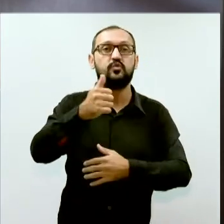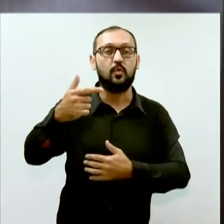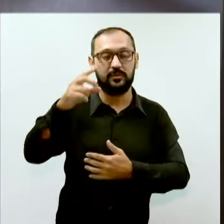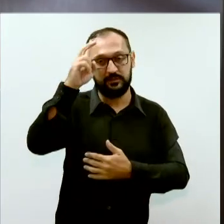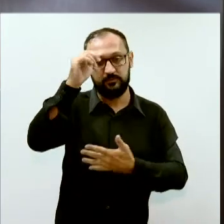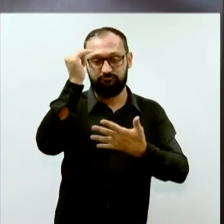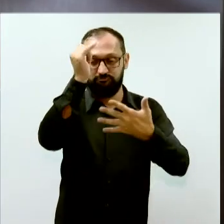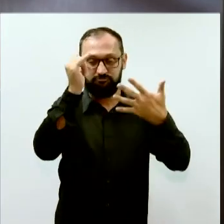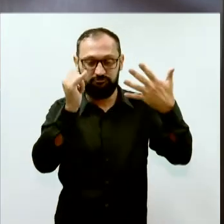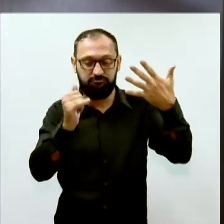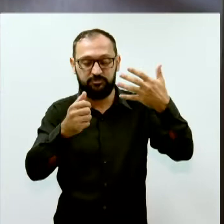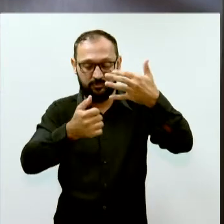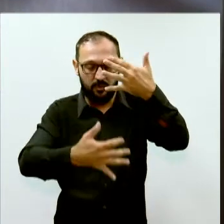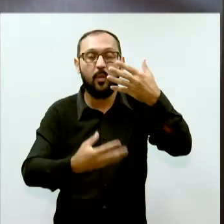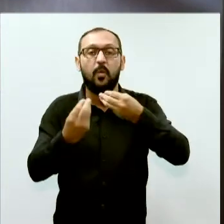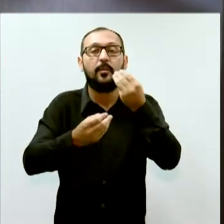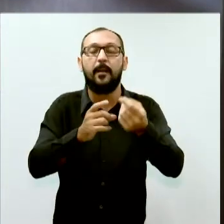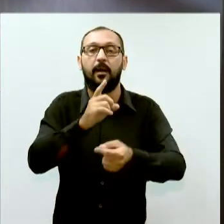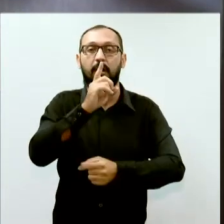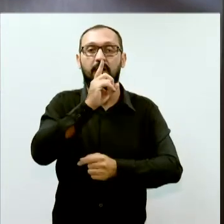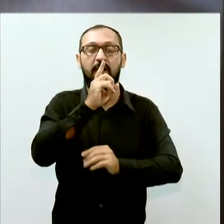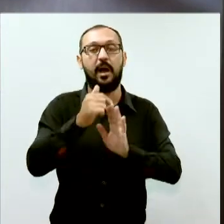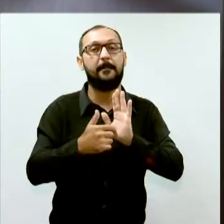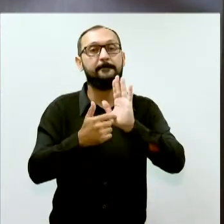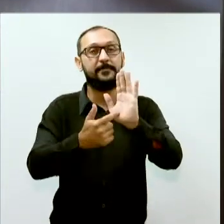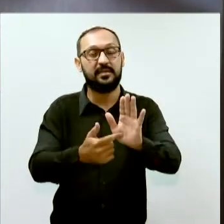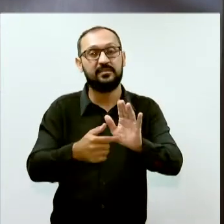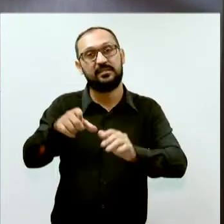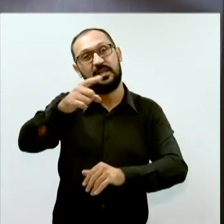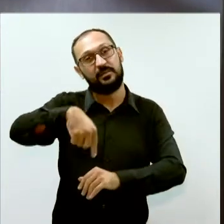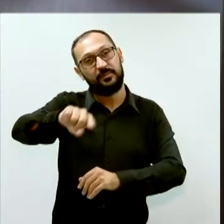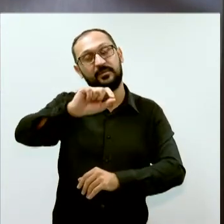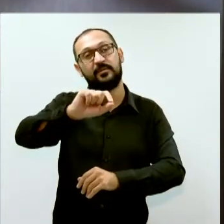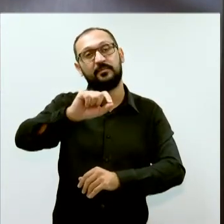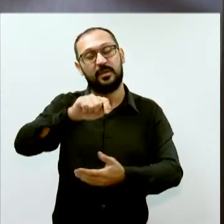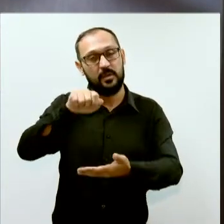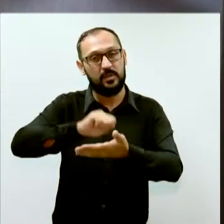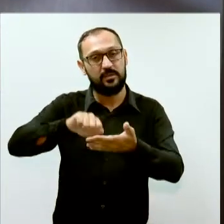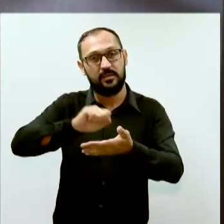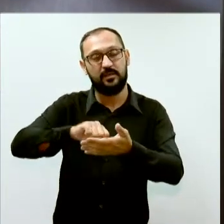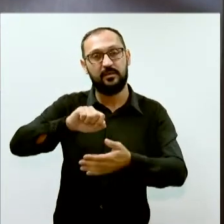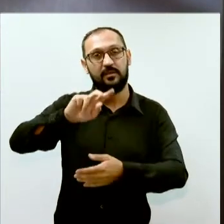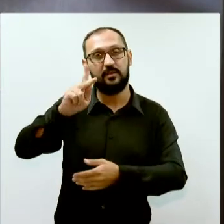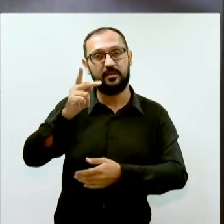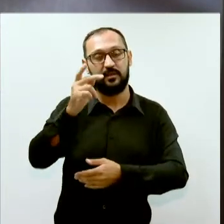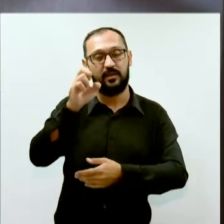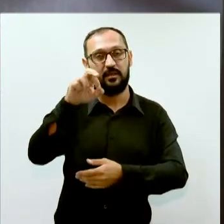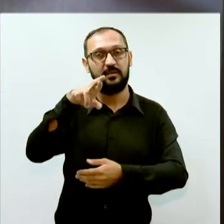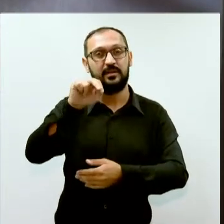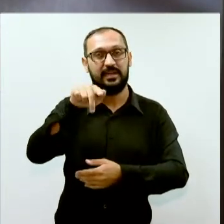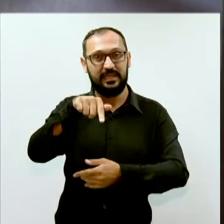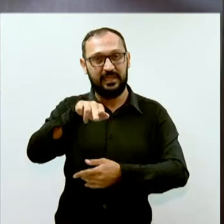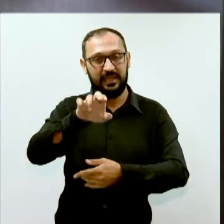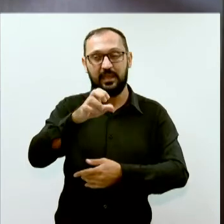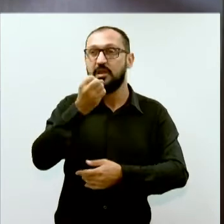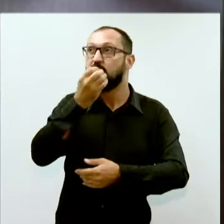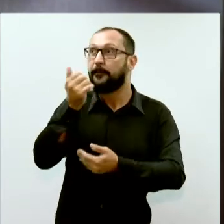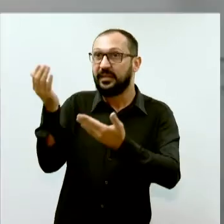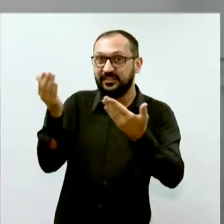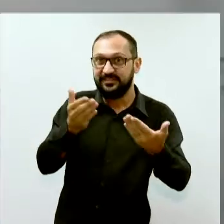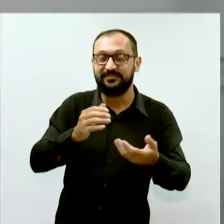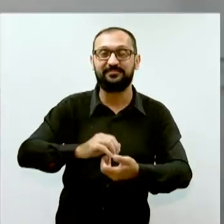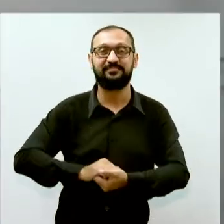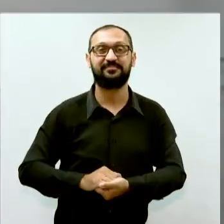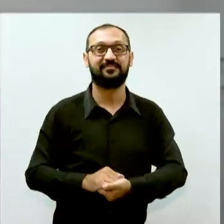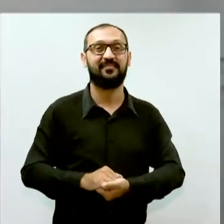tratam dessas variadas formas de quietude apresentados ao leitor pelo escritor Henrique Komatsu. Tudo bem,